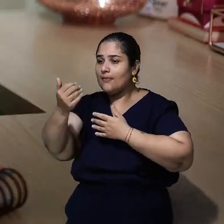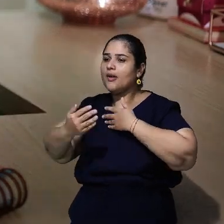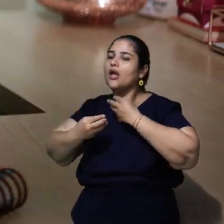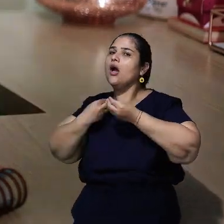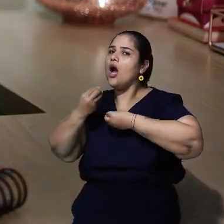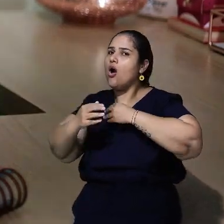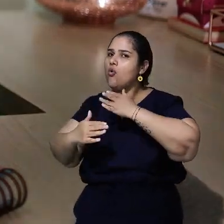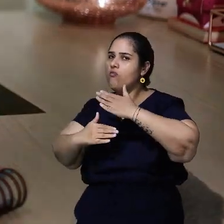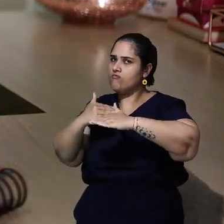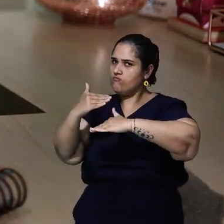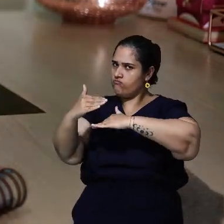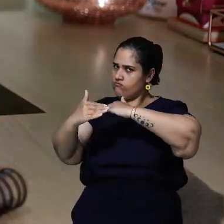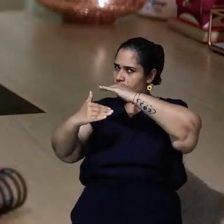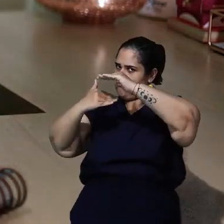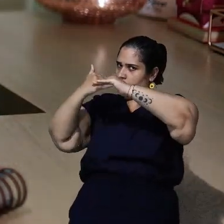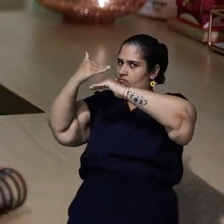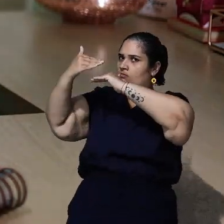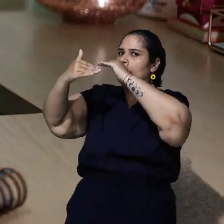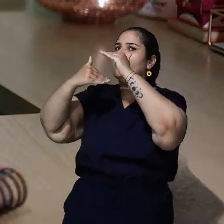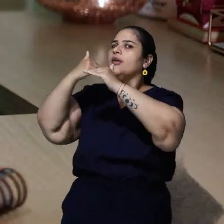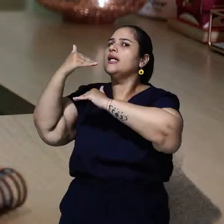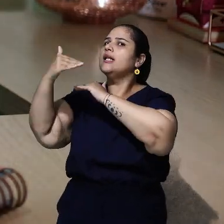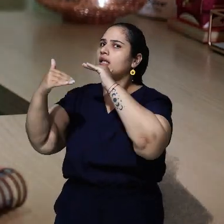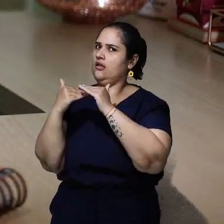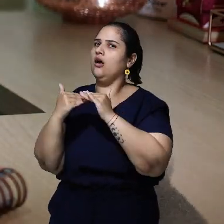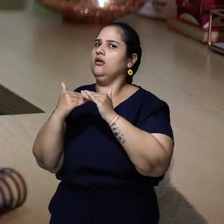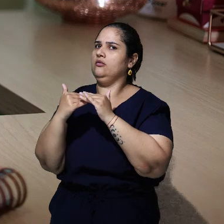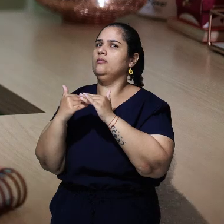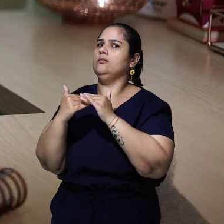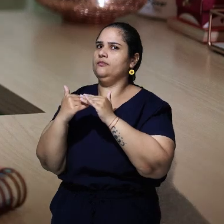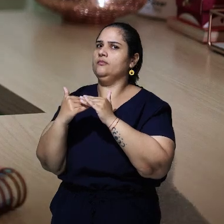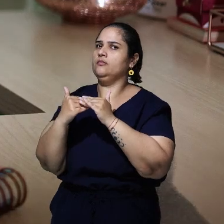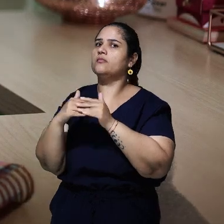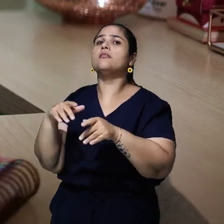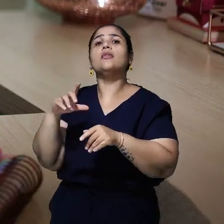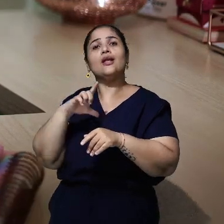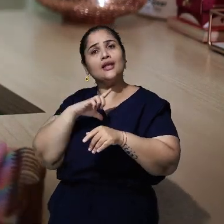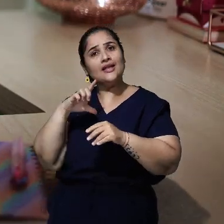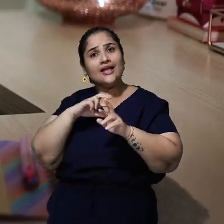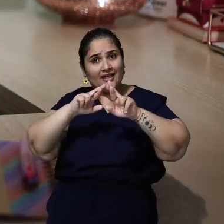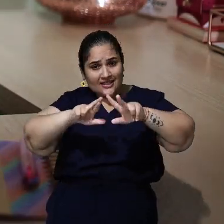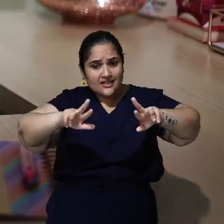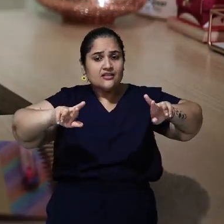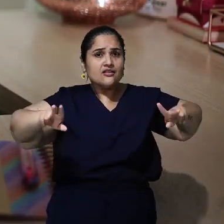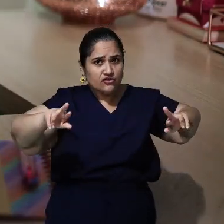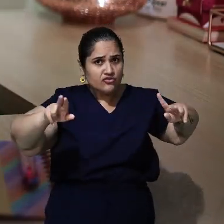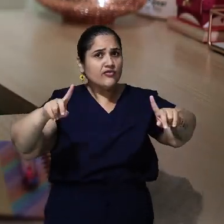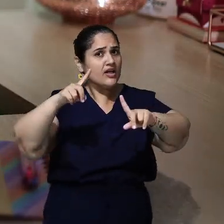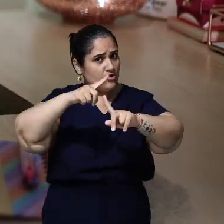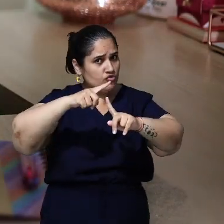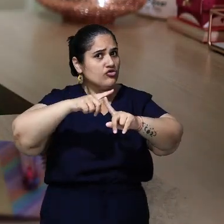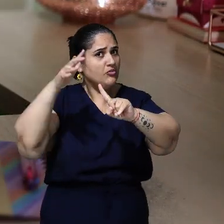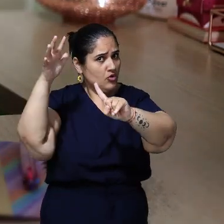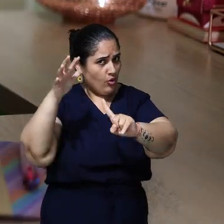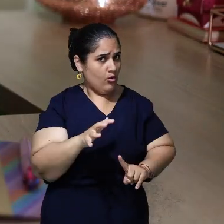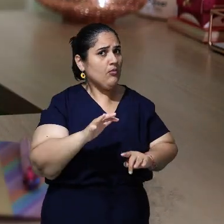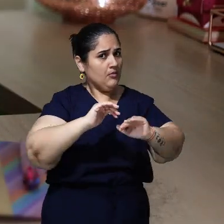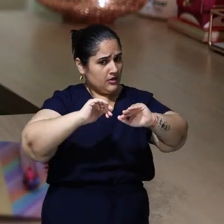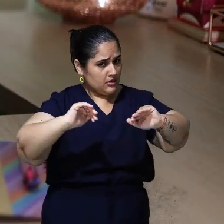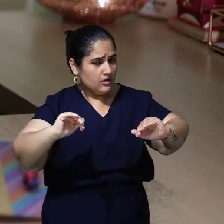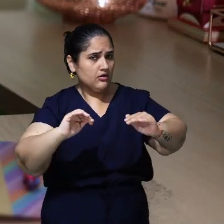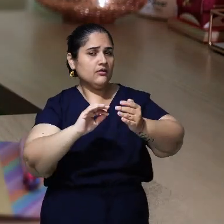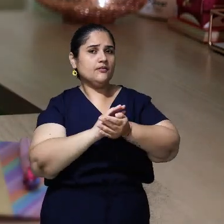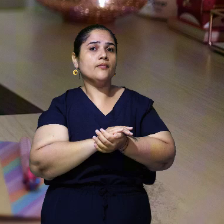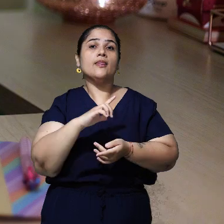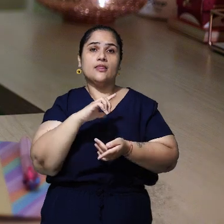passos em relação a isso, mas tem essas diferenças, porque quando tem essas diferenças, tem